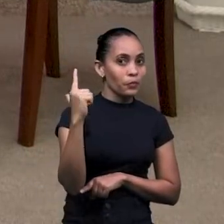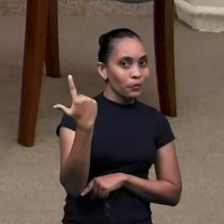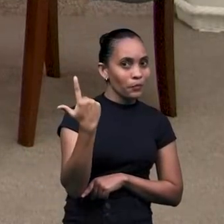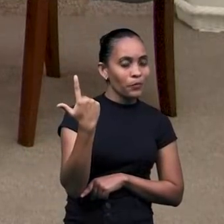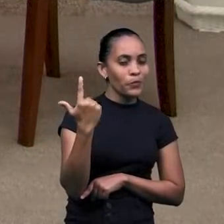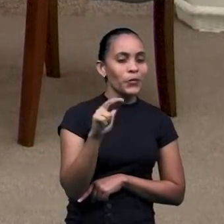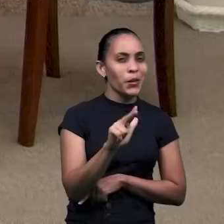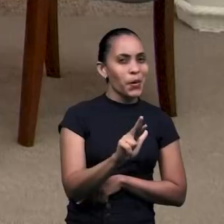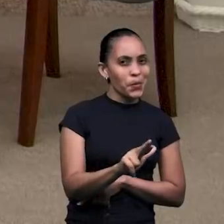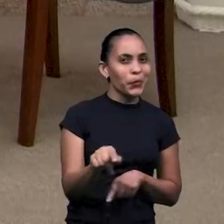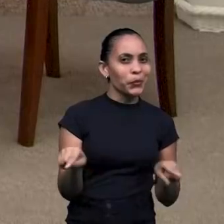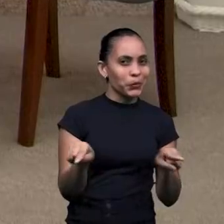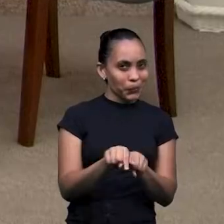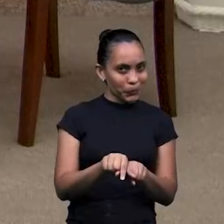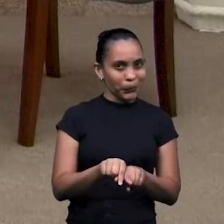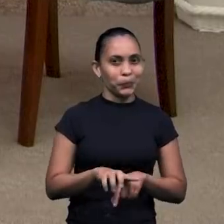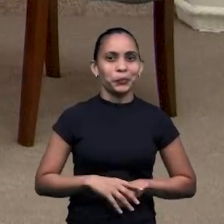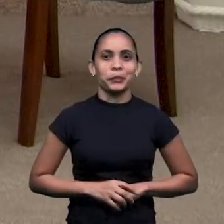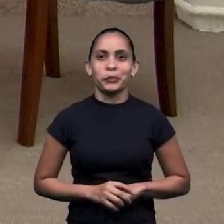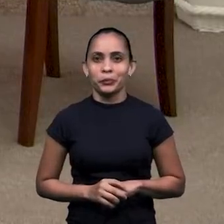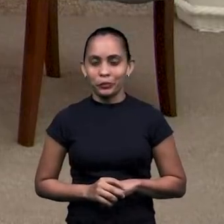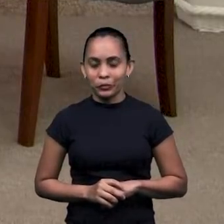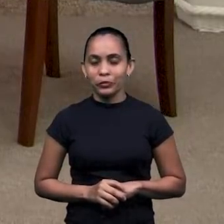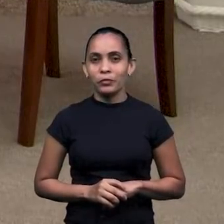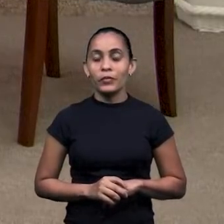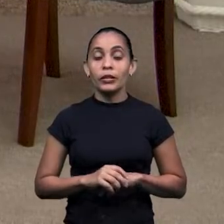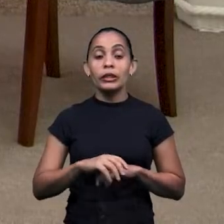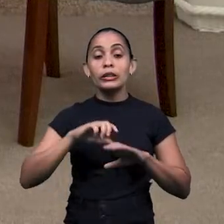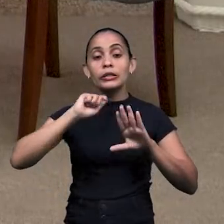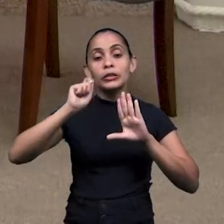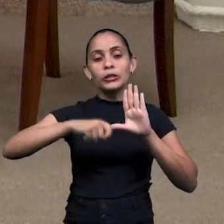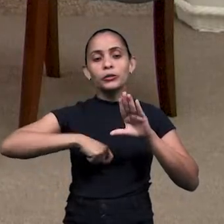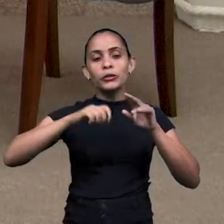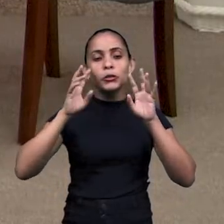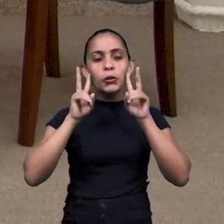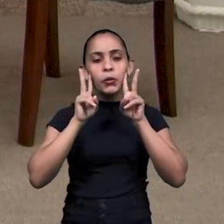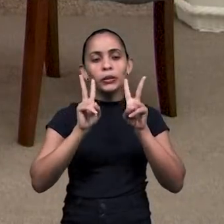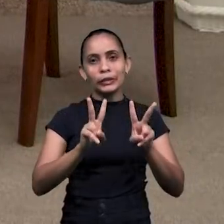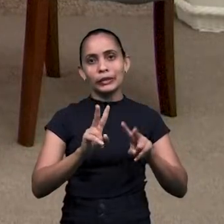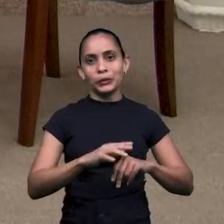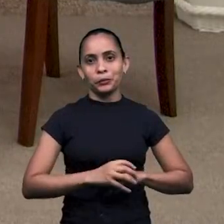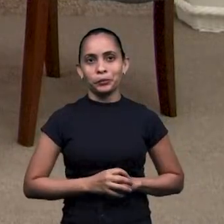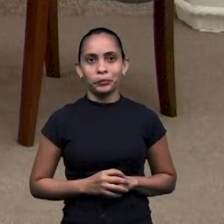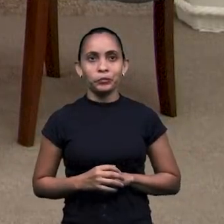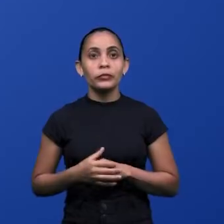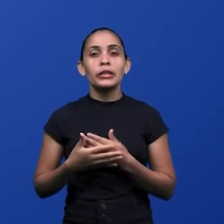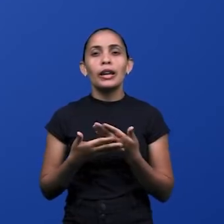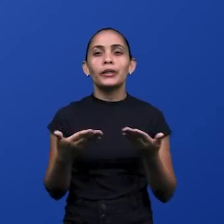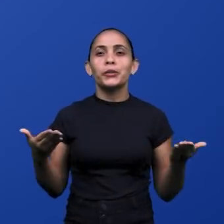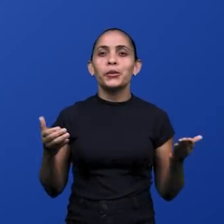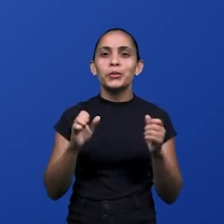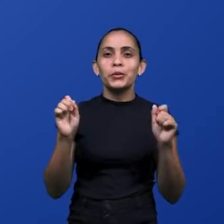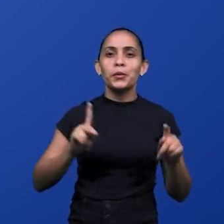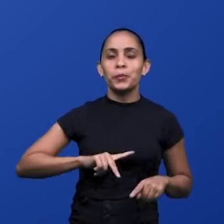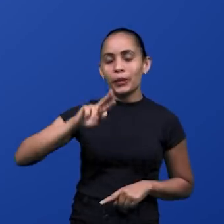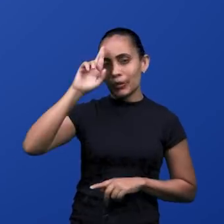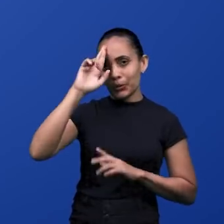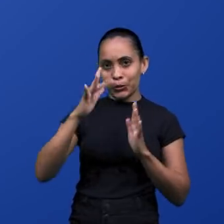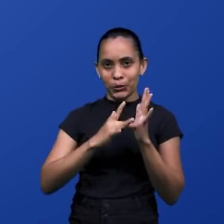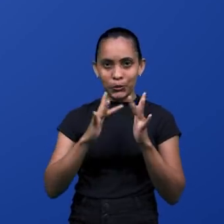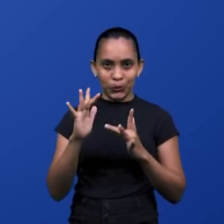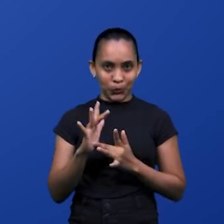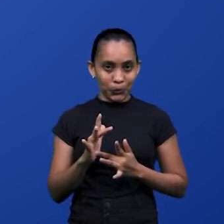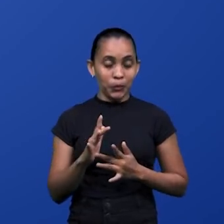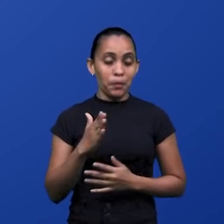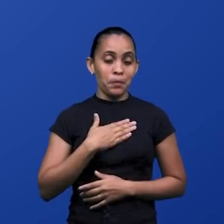de Curitiba, Paraná. Vamos assistir todos esses vídeos com atenção, você não vai se arrepender. Saudamos a todos com a paz do